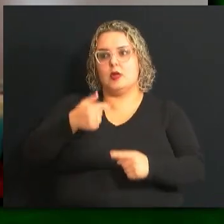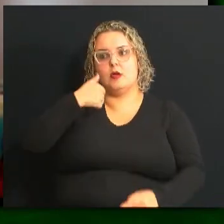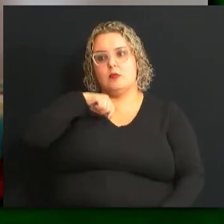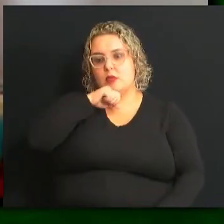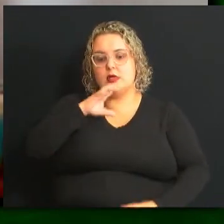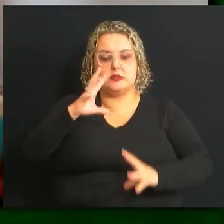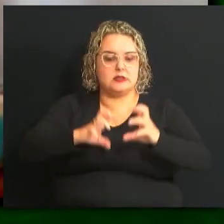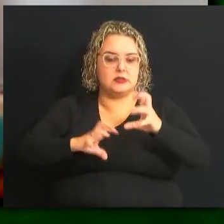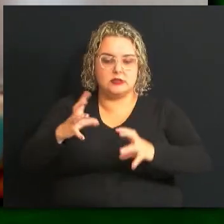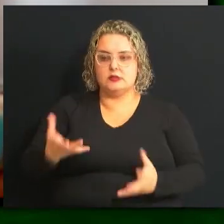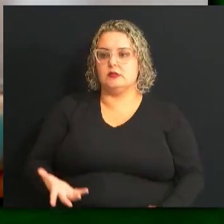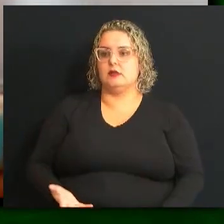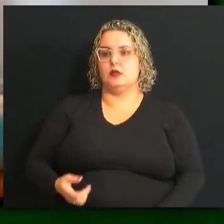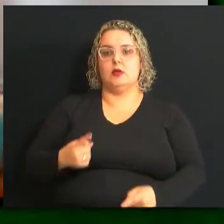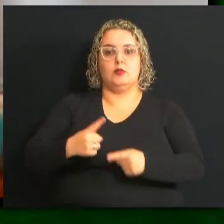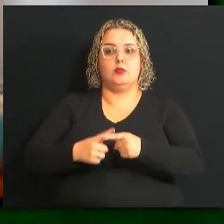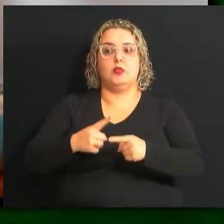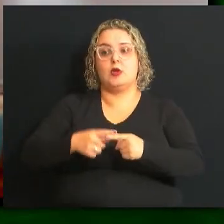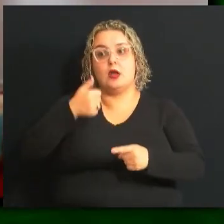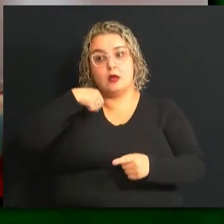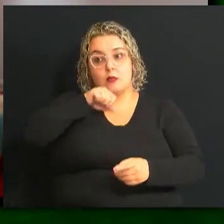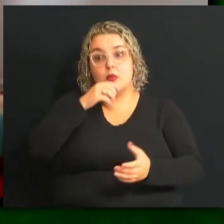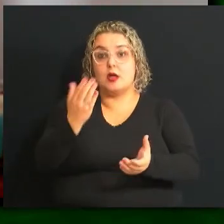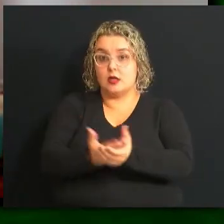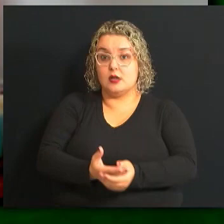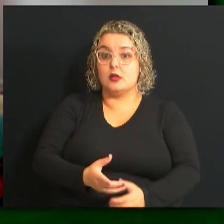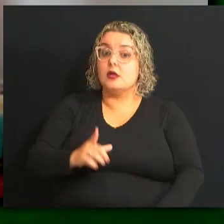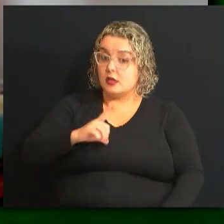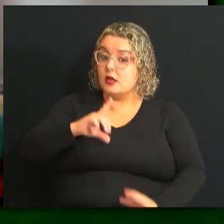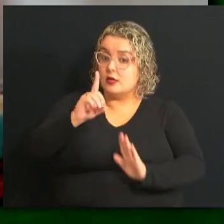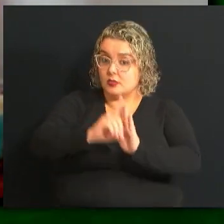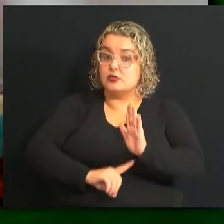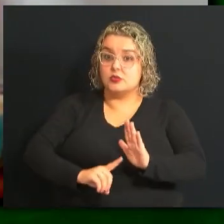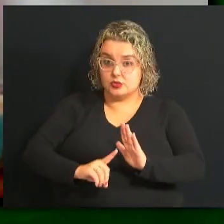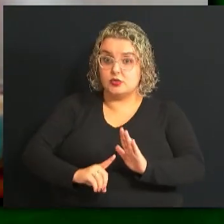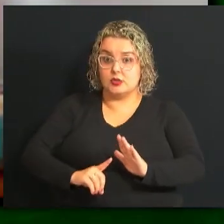mãe abriu um processo, e é um direito da mãe abrir o